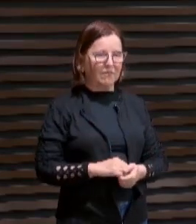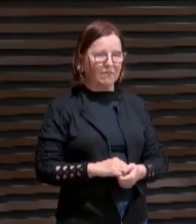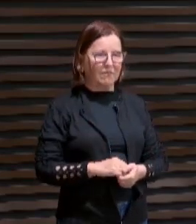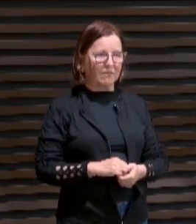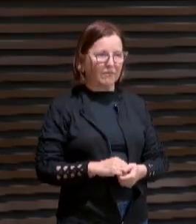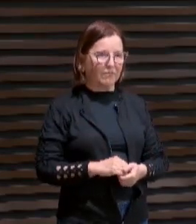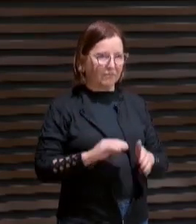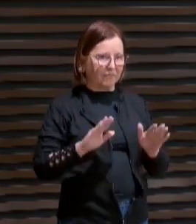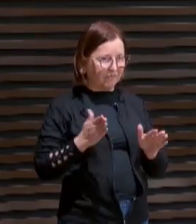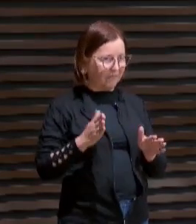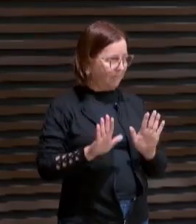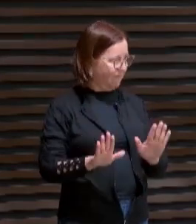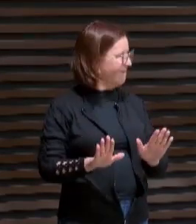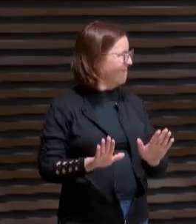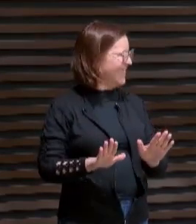Então,